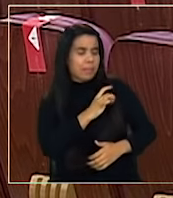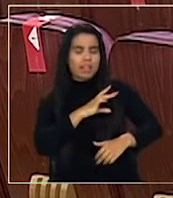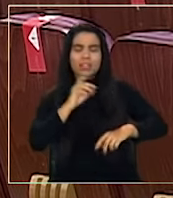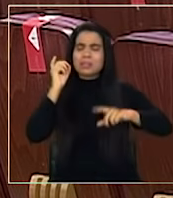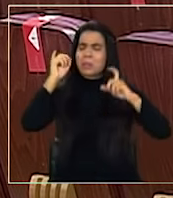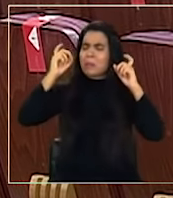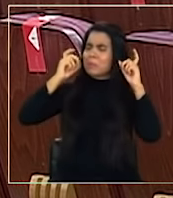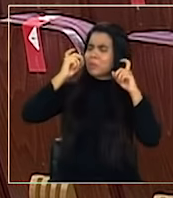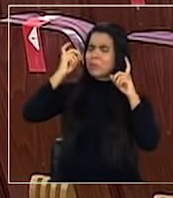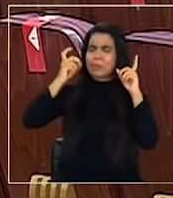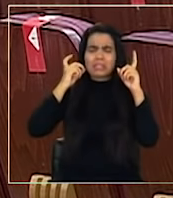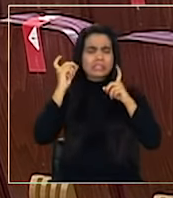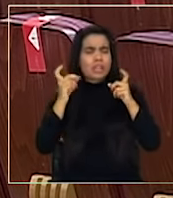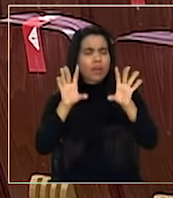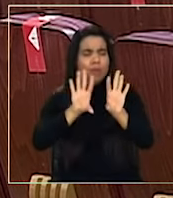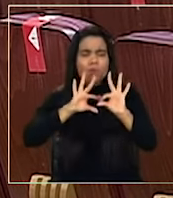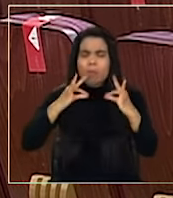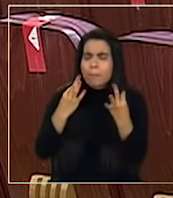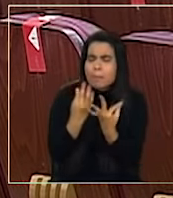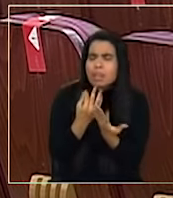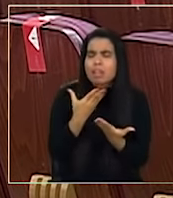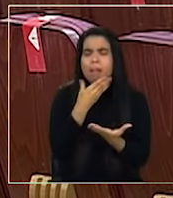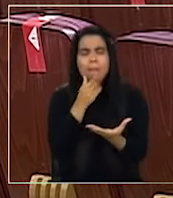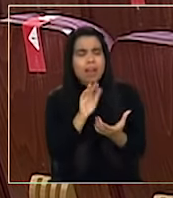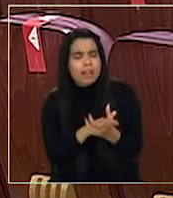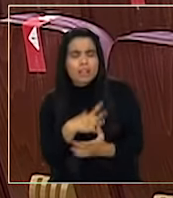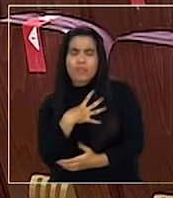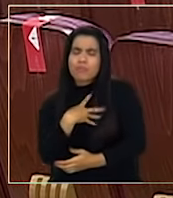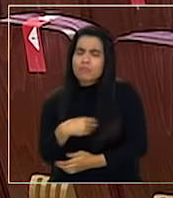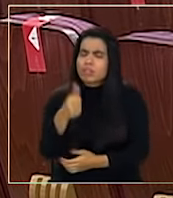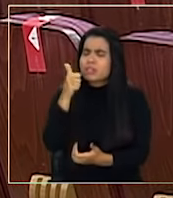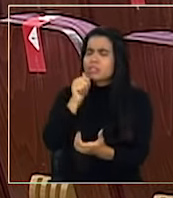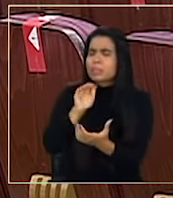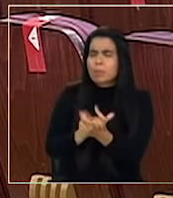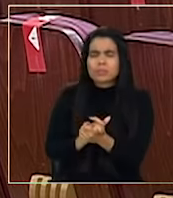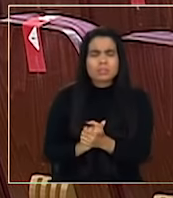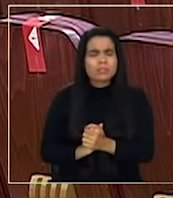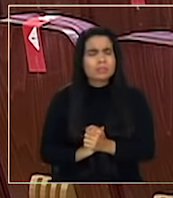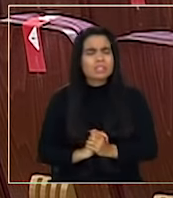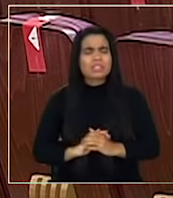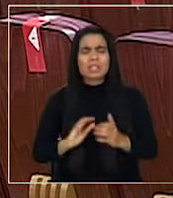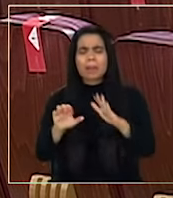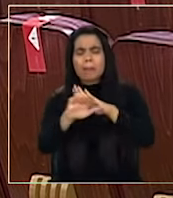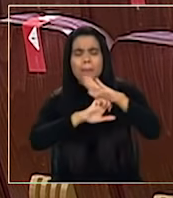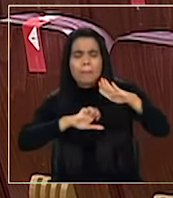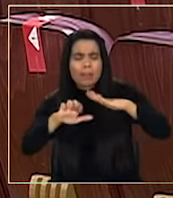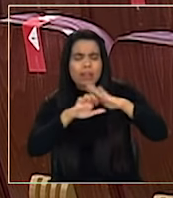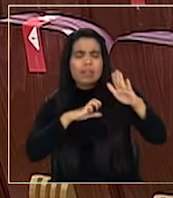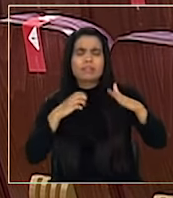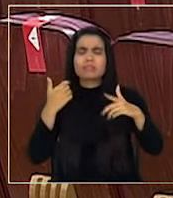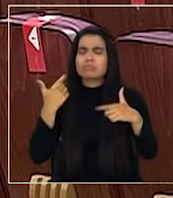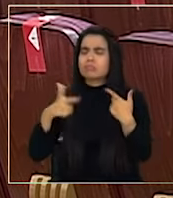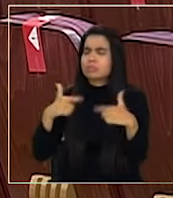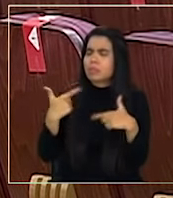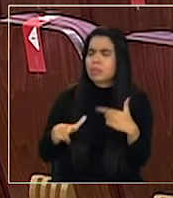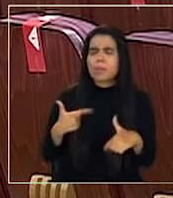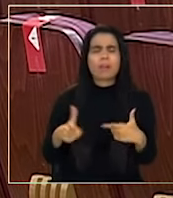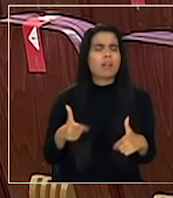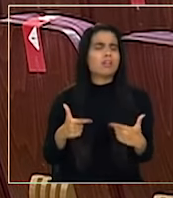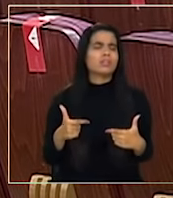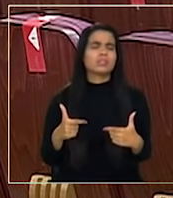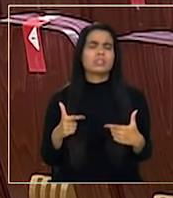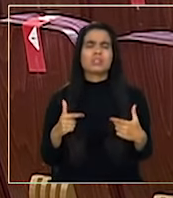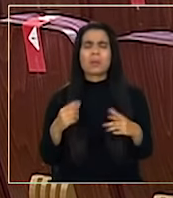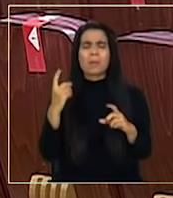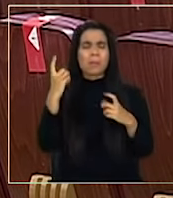preocupação, sua família, seu marido, filho, esposa, coloque a sua empresa, coloque